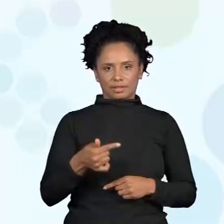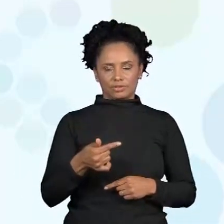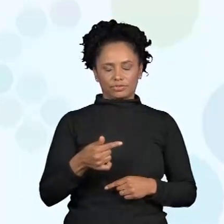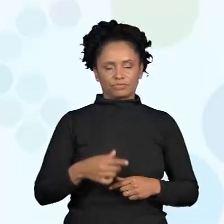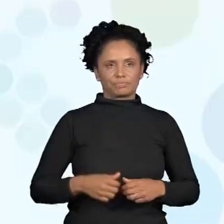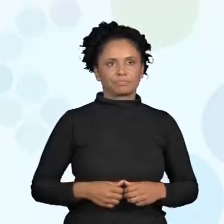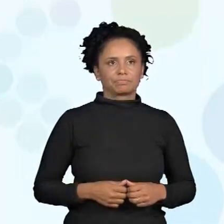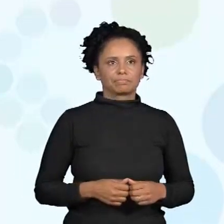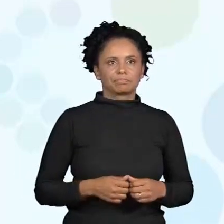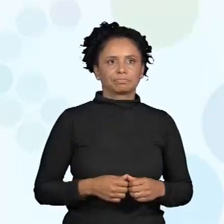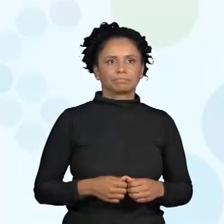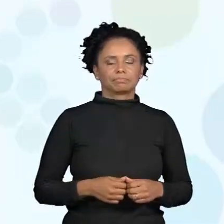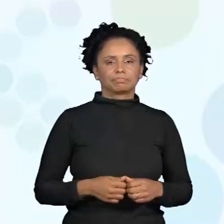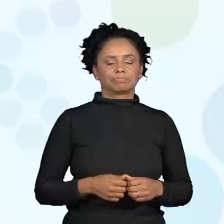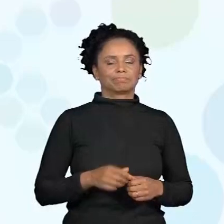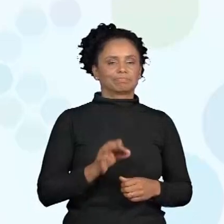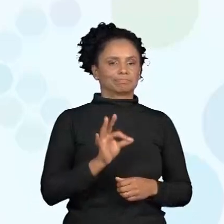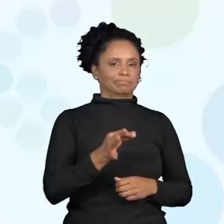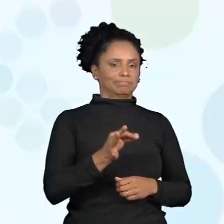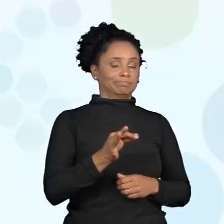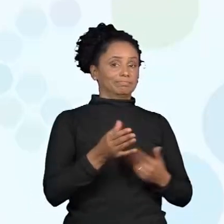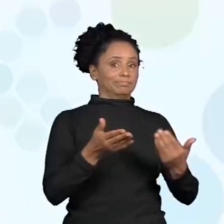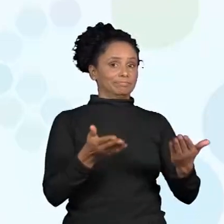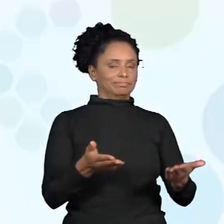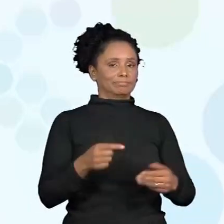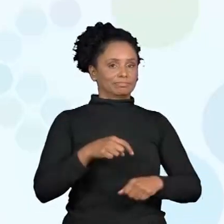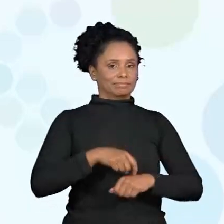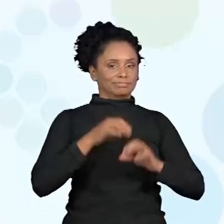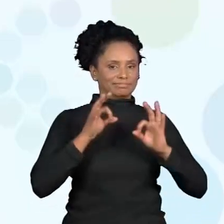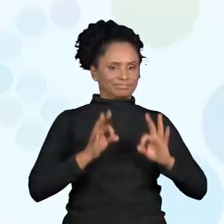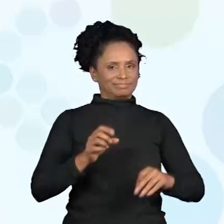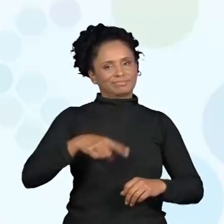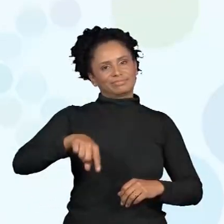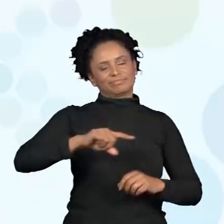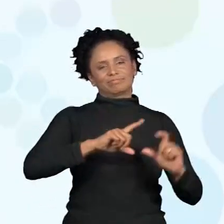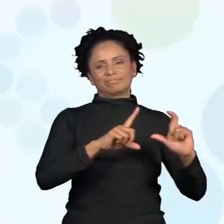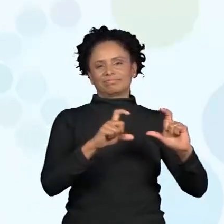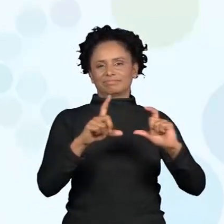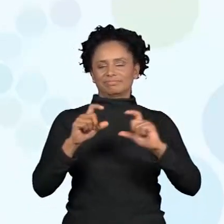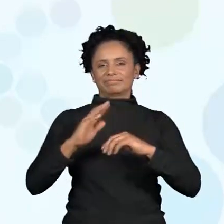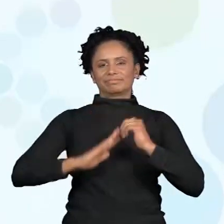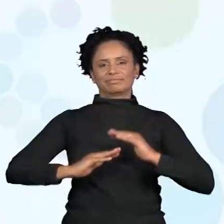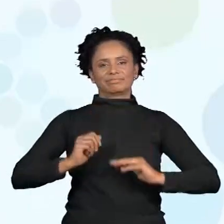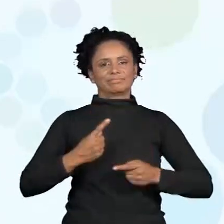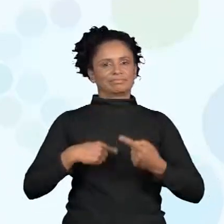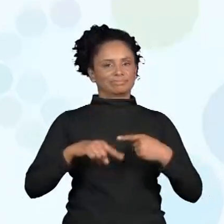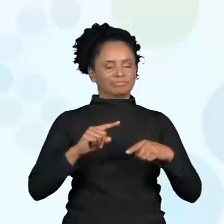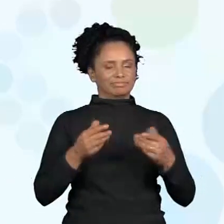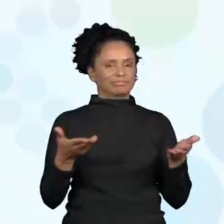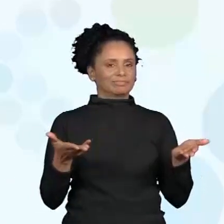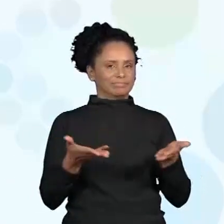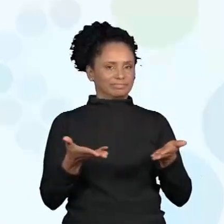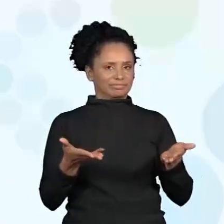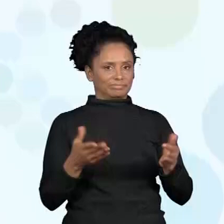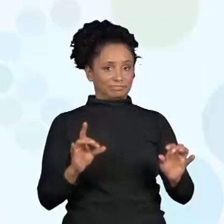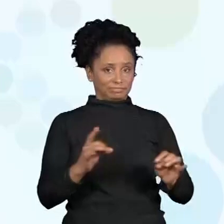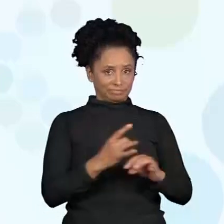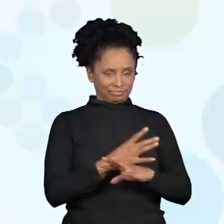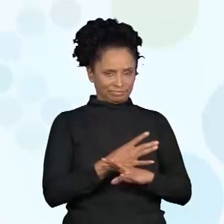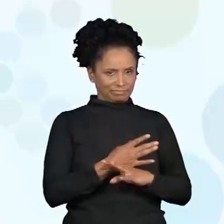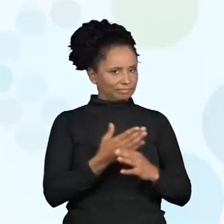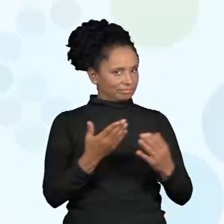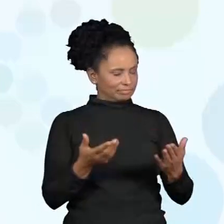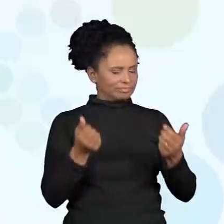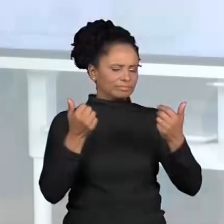EF04HI07. Muito bem, então é um momento também de tirar um print, fazer uma fotografia da habilidade do dia. Vamos falar sobre